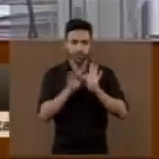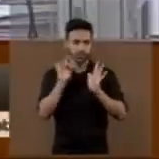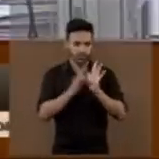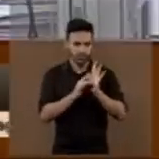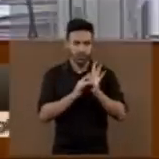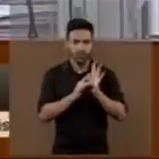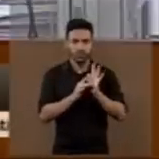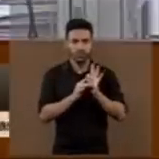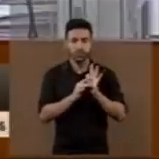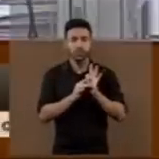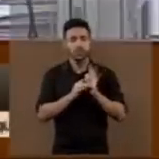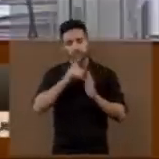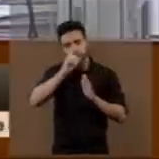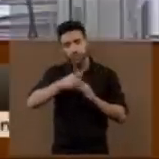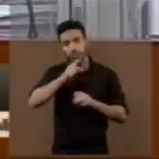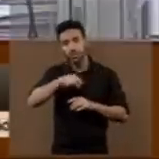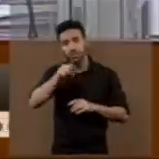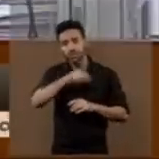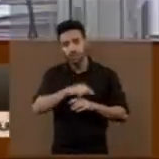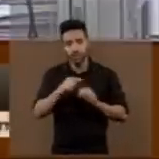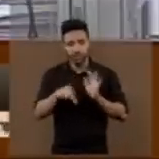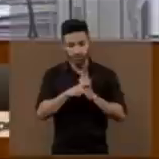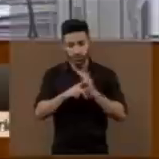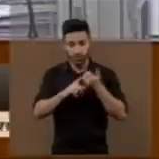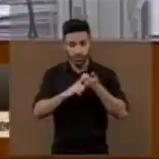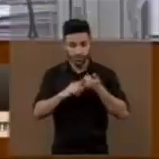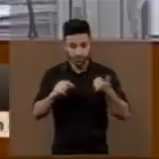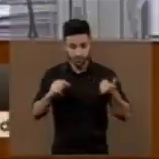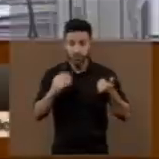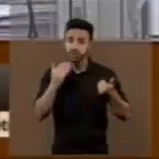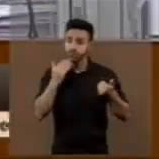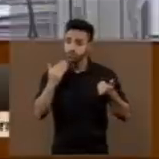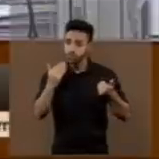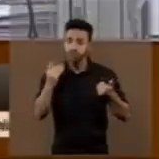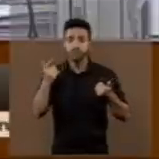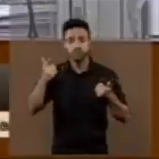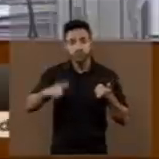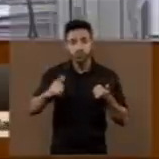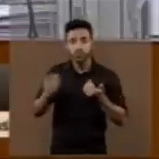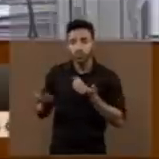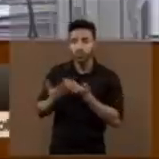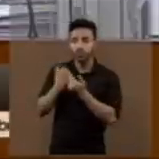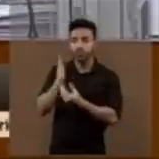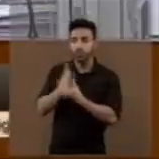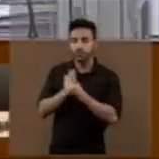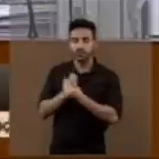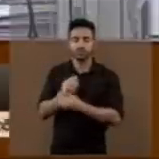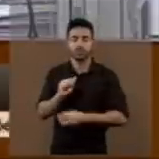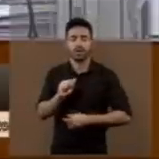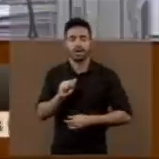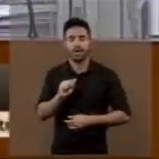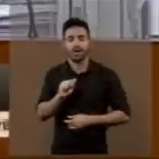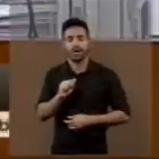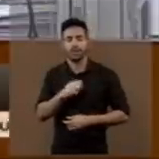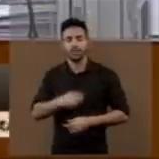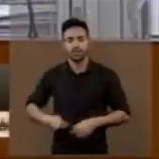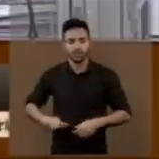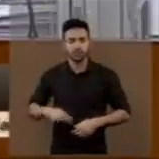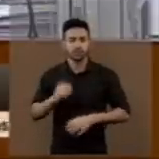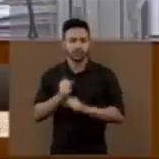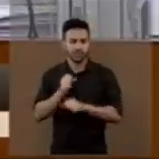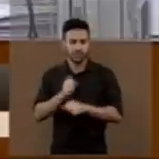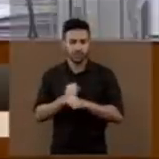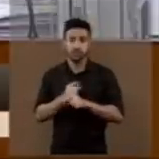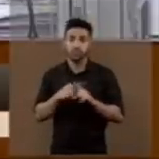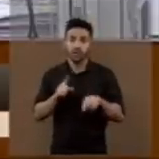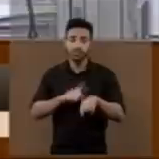do ato que determinar o cancelamento a que se refere esse artigo, caberá recurso ao ministro da Fazenda, com efeito suspensivo dentro do prazo de 30 dias.